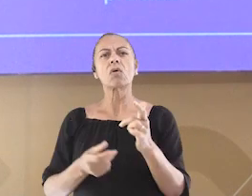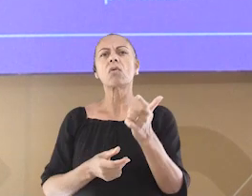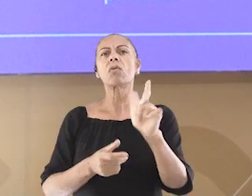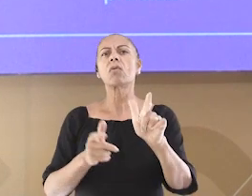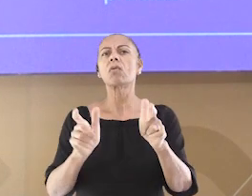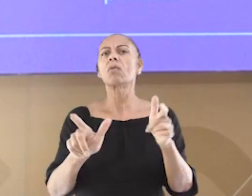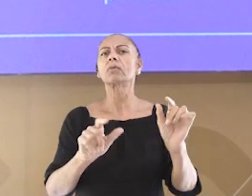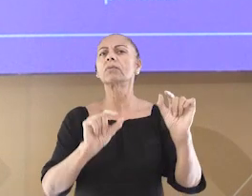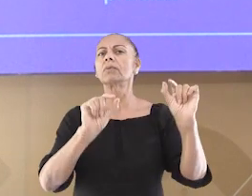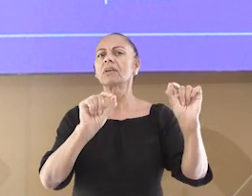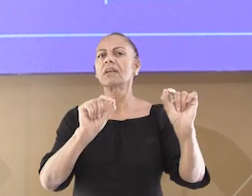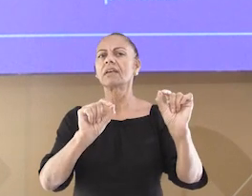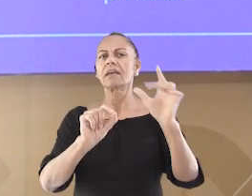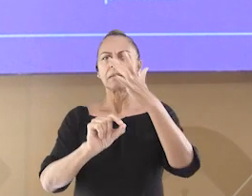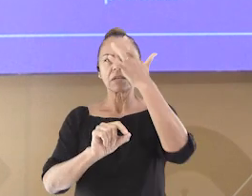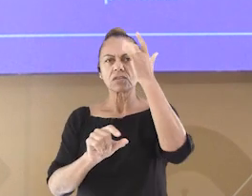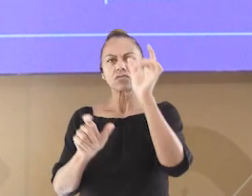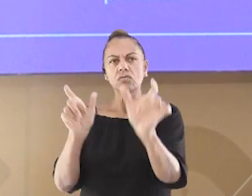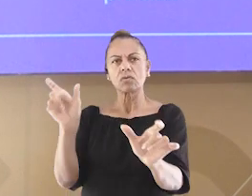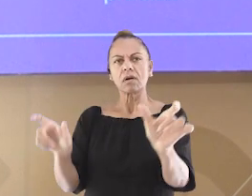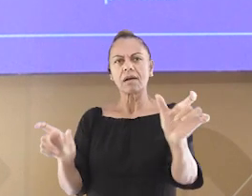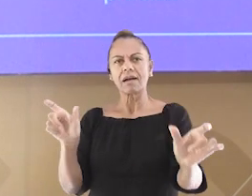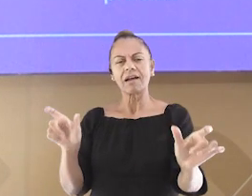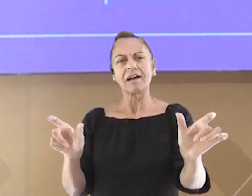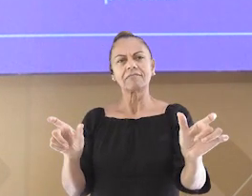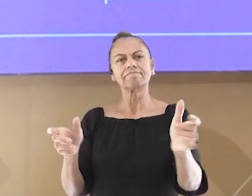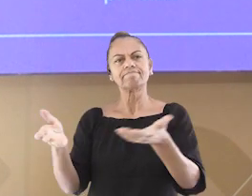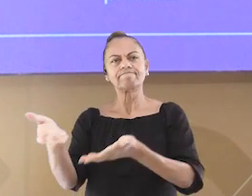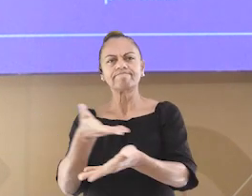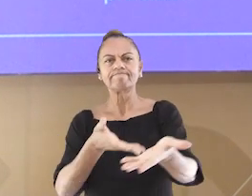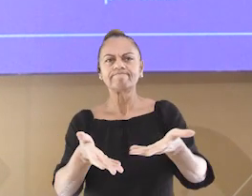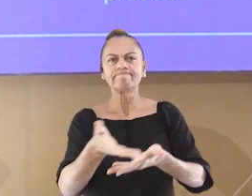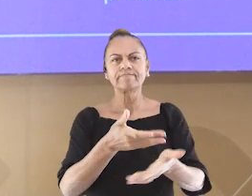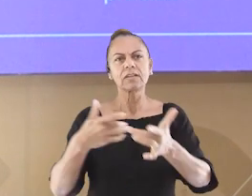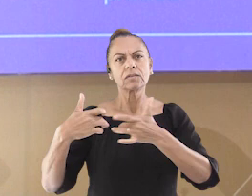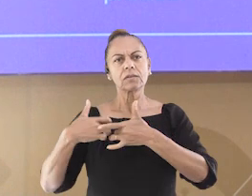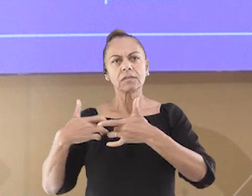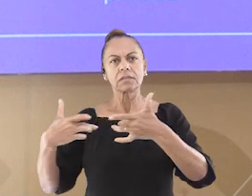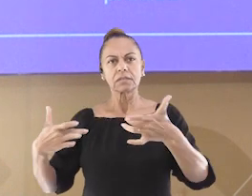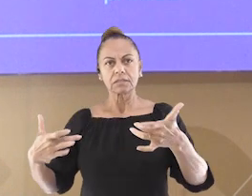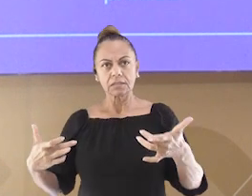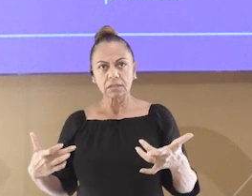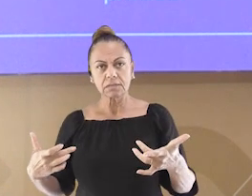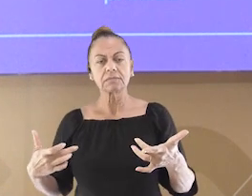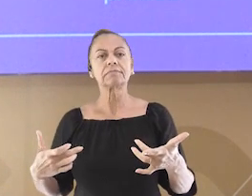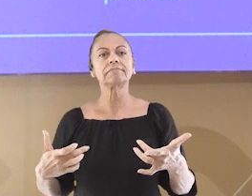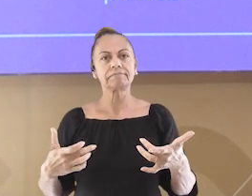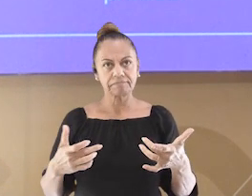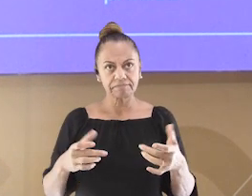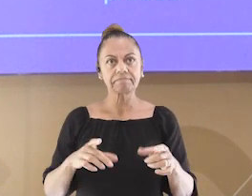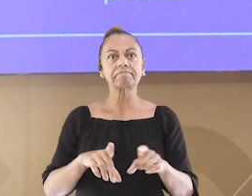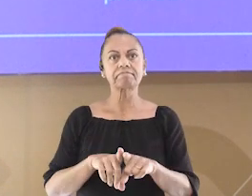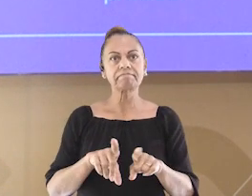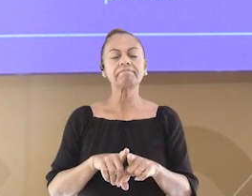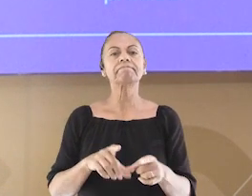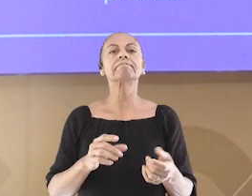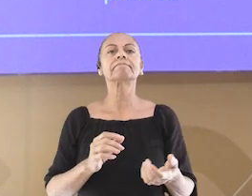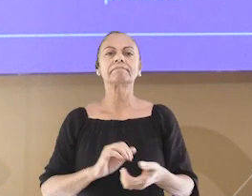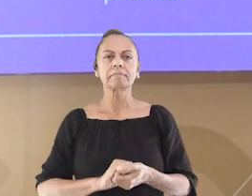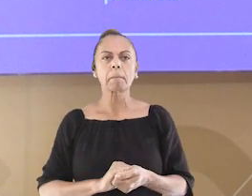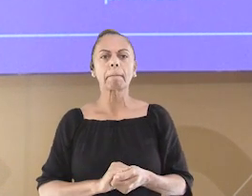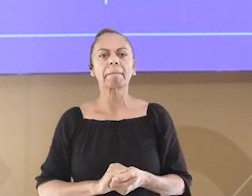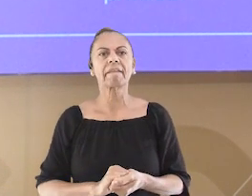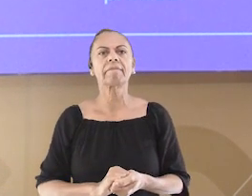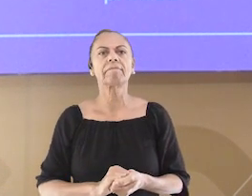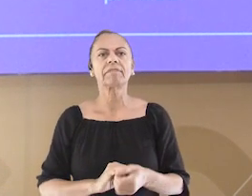amor e respeito a si mesmo. Outros valores estão ligados à convivência com o próximo, como a